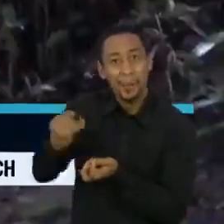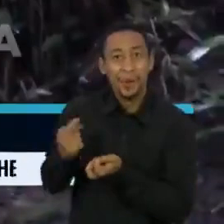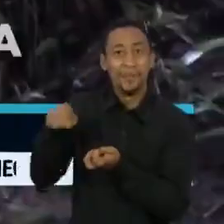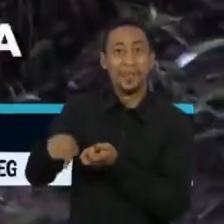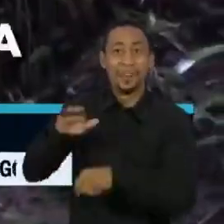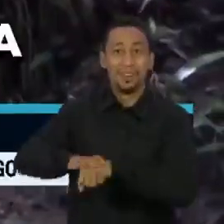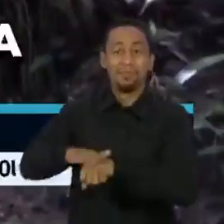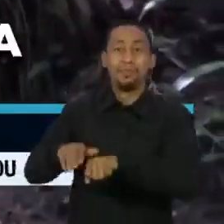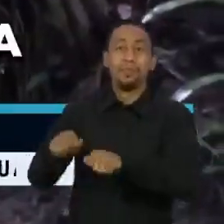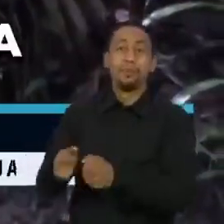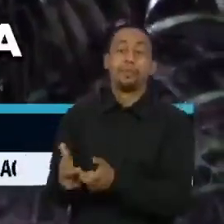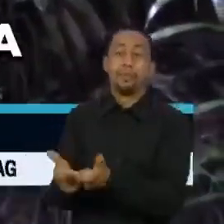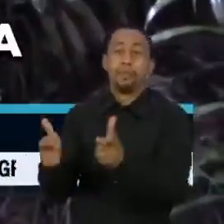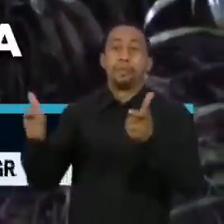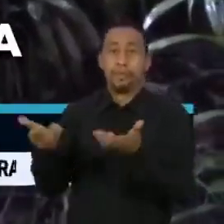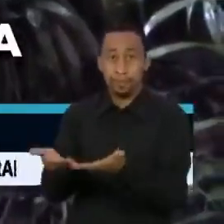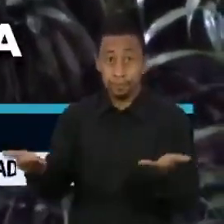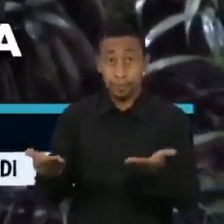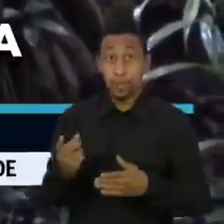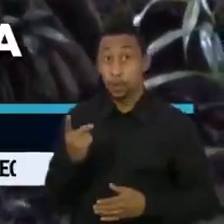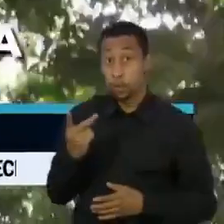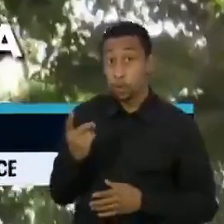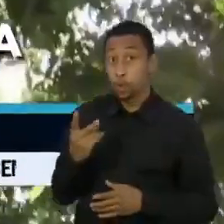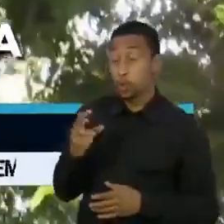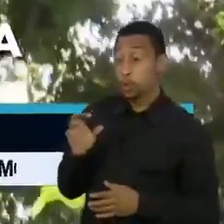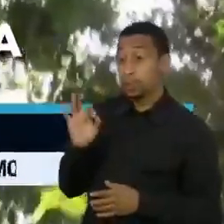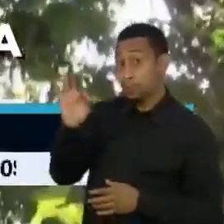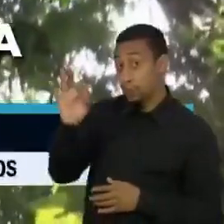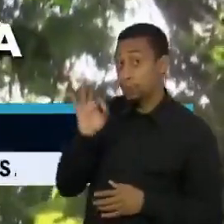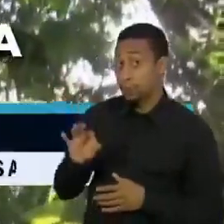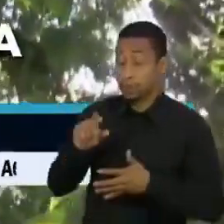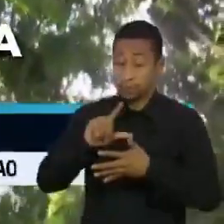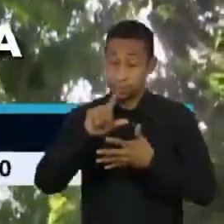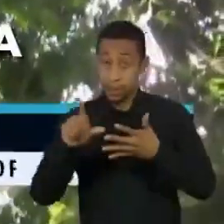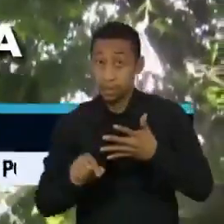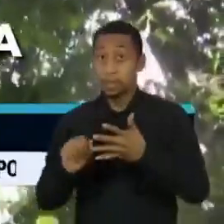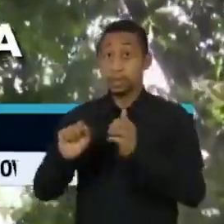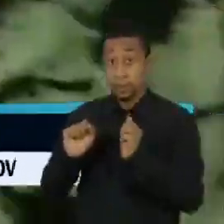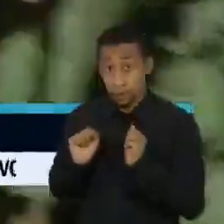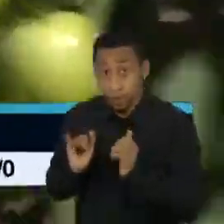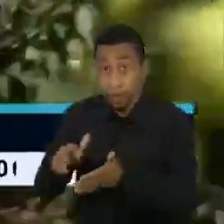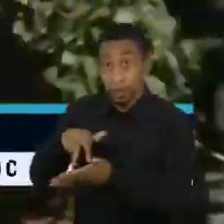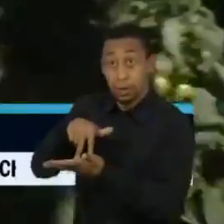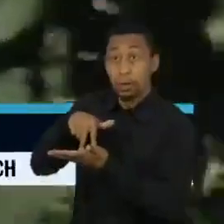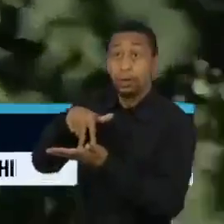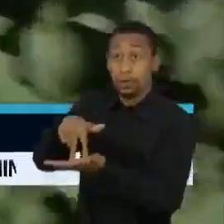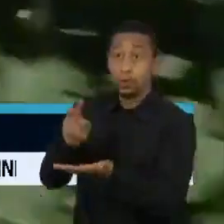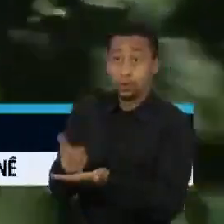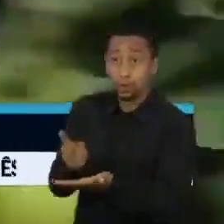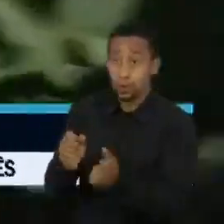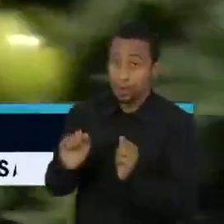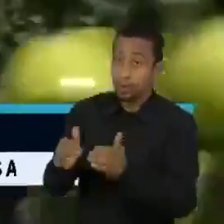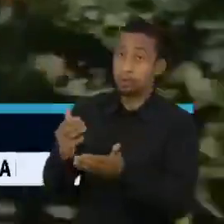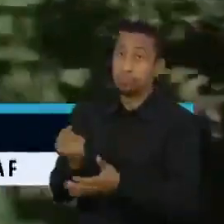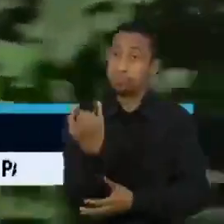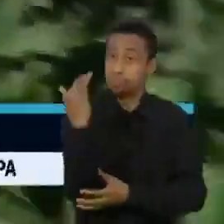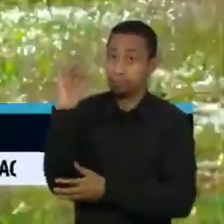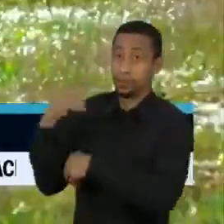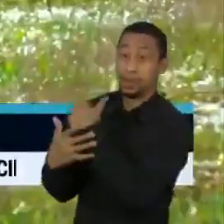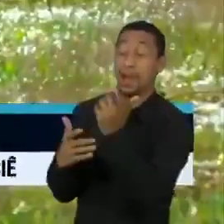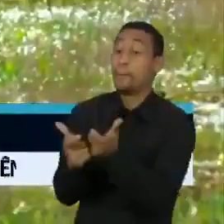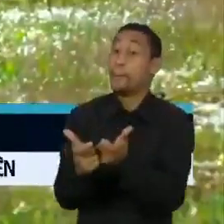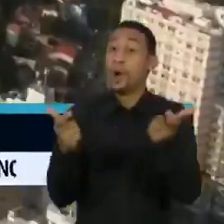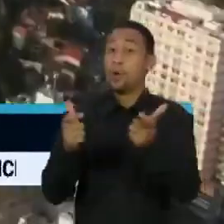roedores. Atualmente, só 12% da vegetação original da Mata Atlântica está em pé. A maior parte deu lugar a